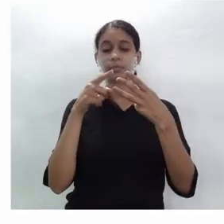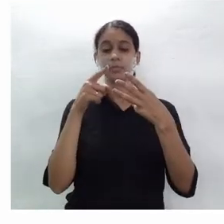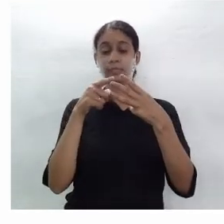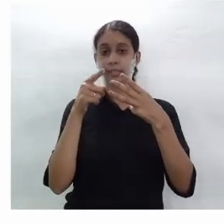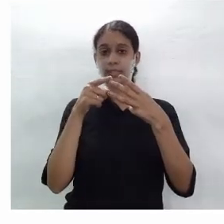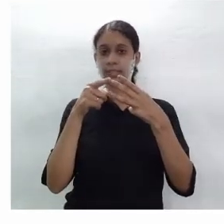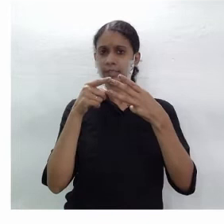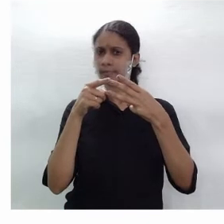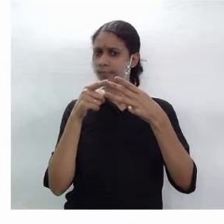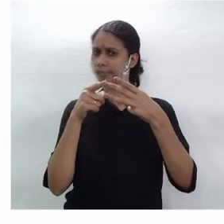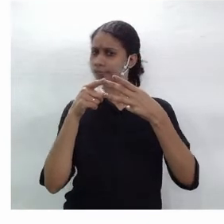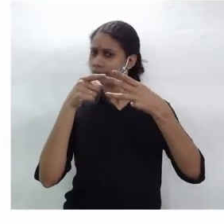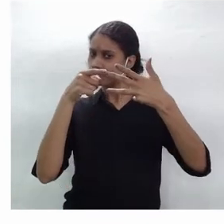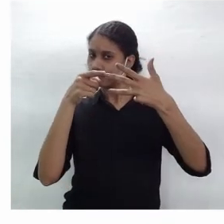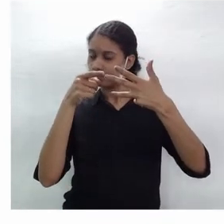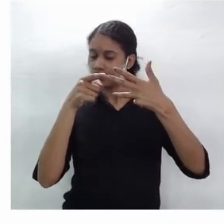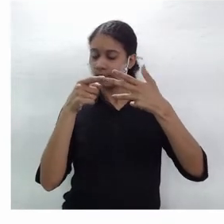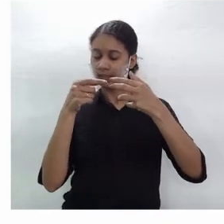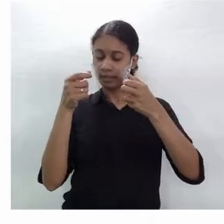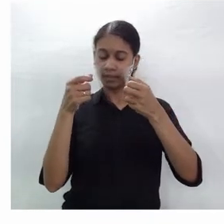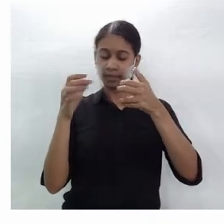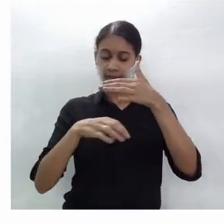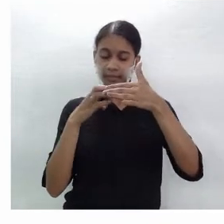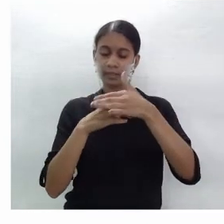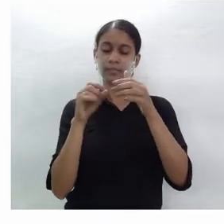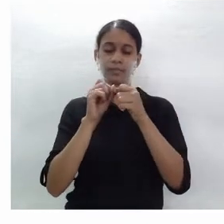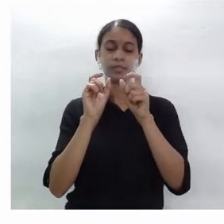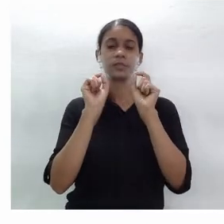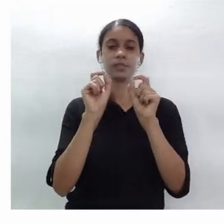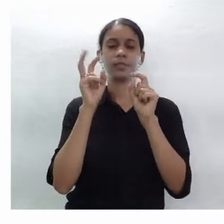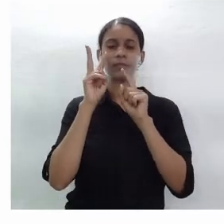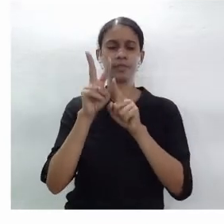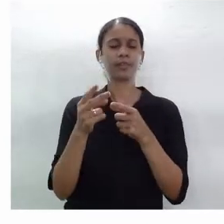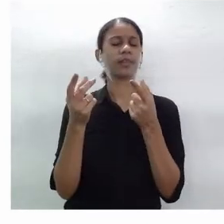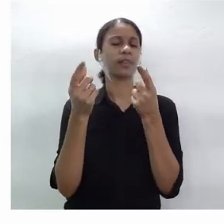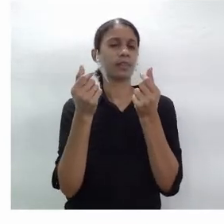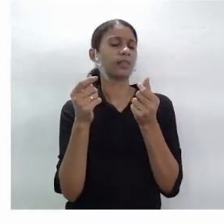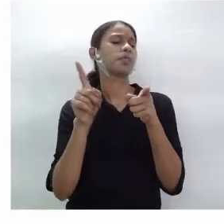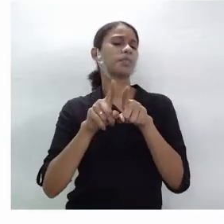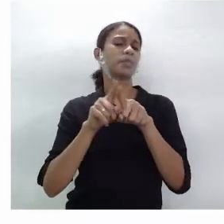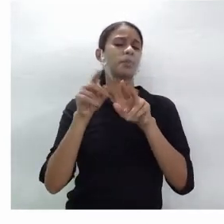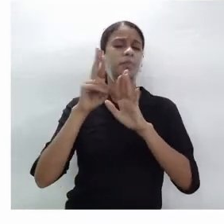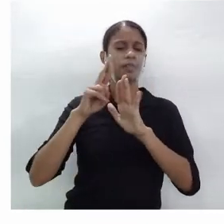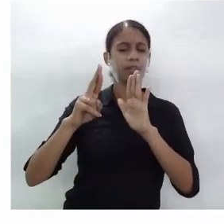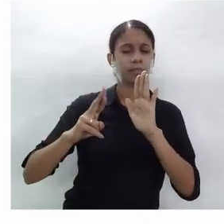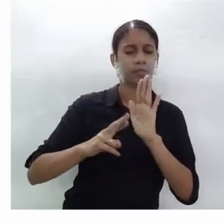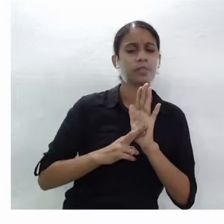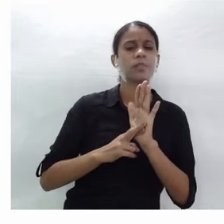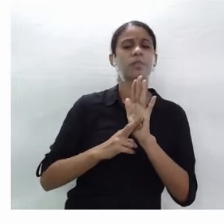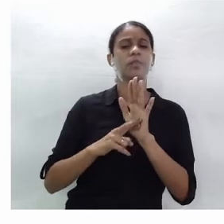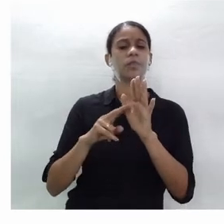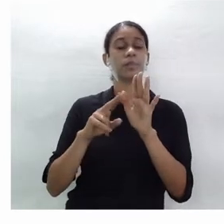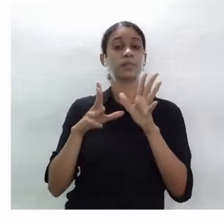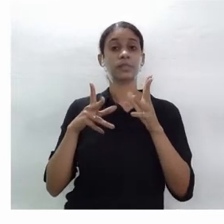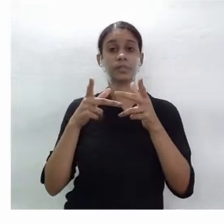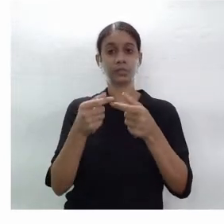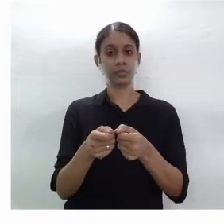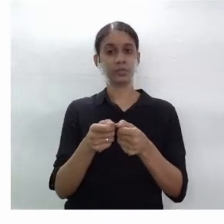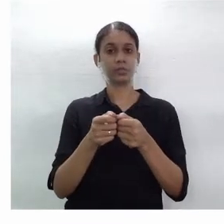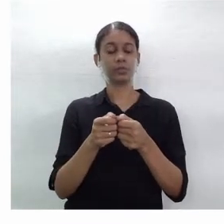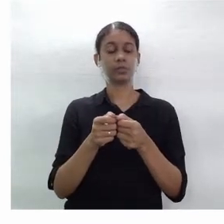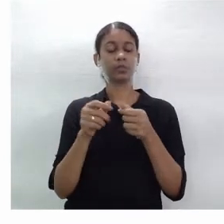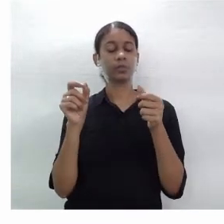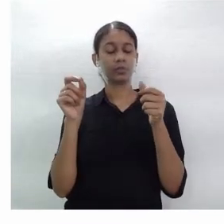executa o orçamento, as normas, e cumpre as determinações. E manda os